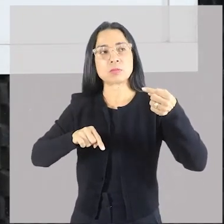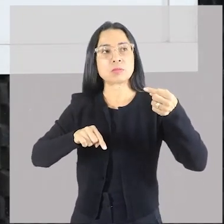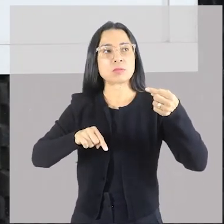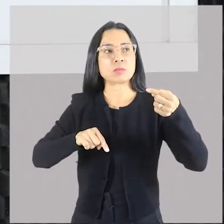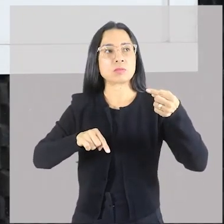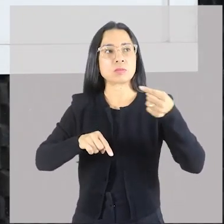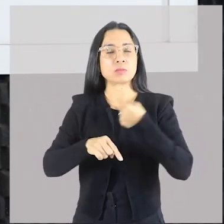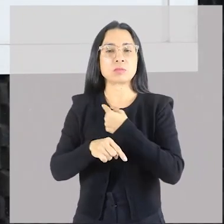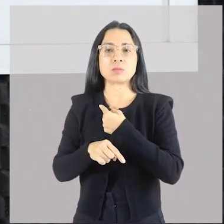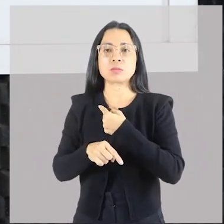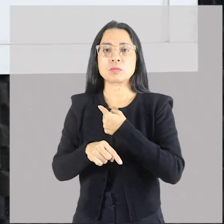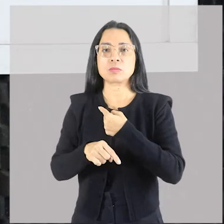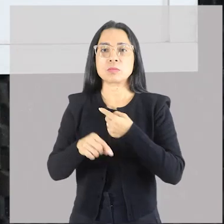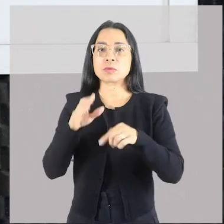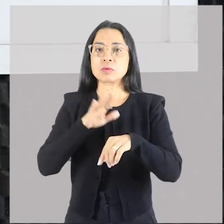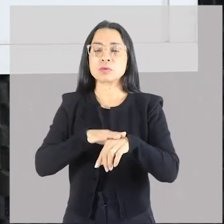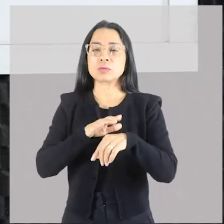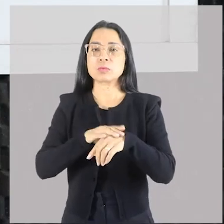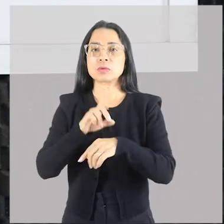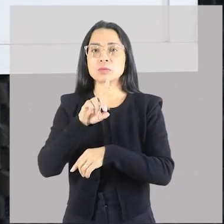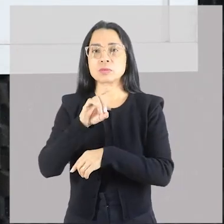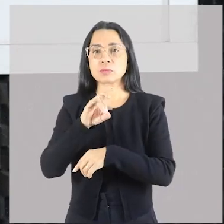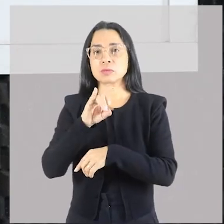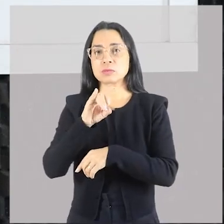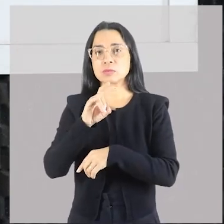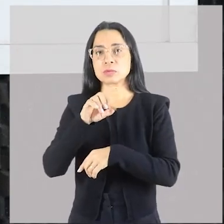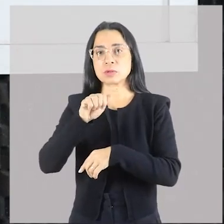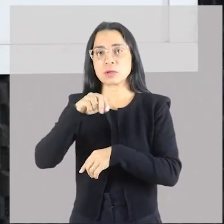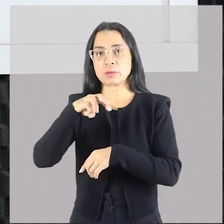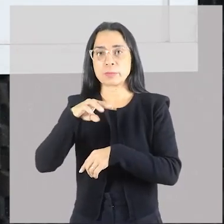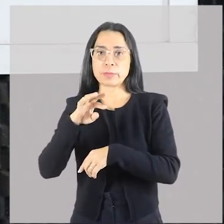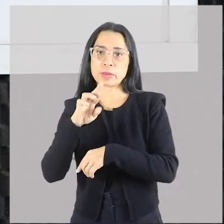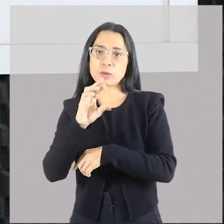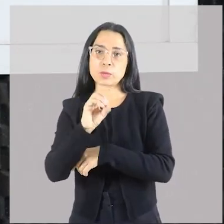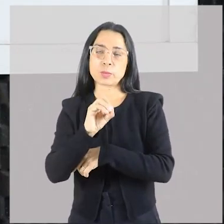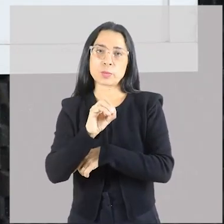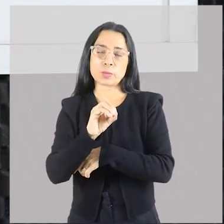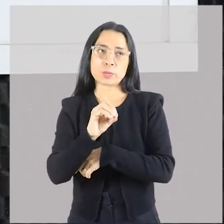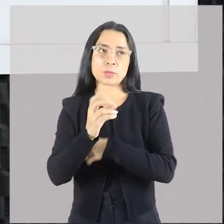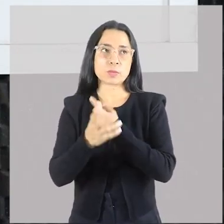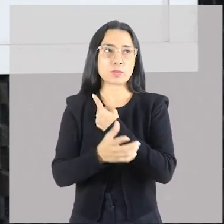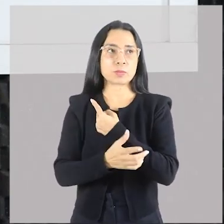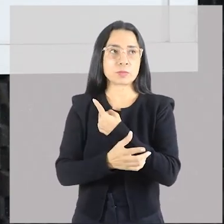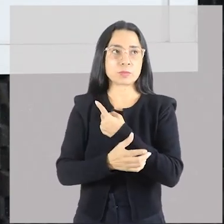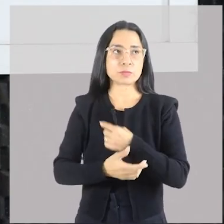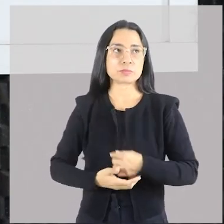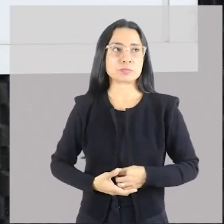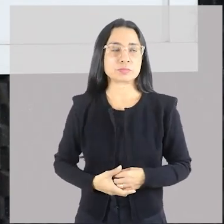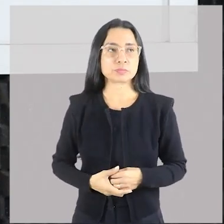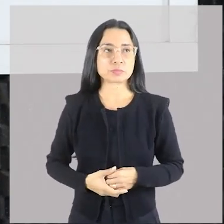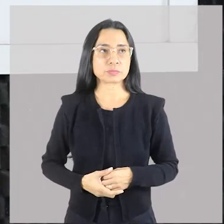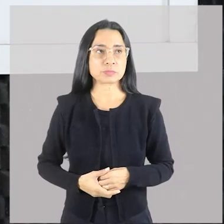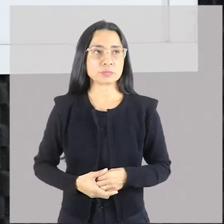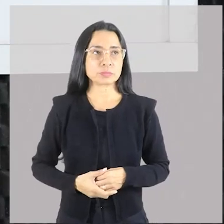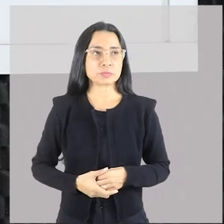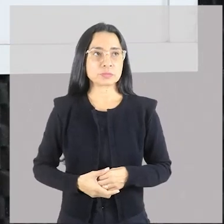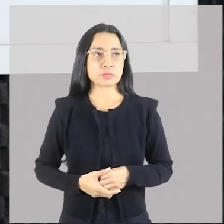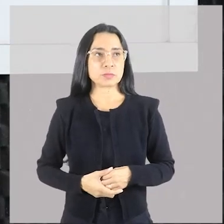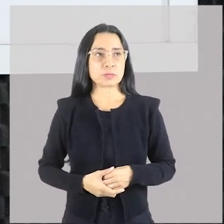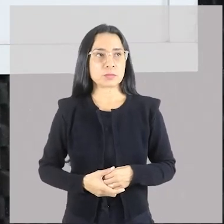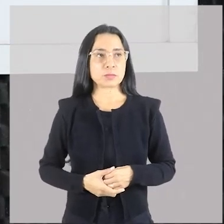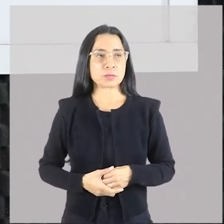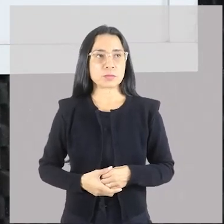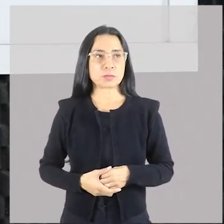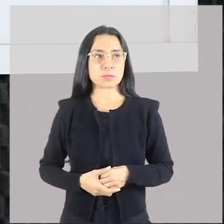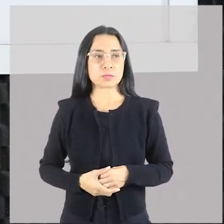diâmetro é uma corda que obrigatoriamente passa pelo centro. Então, vamos chamar aqui desse ponto E ao ponto F. Então,